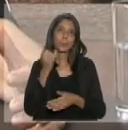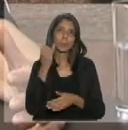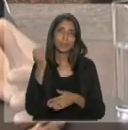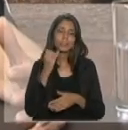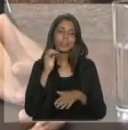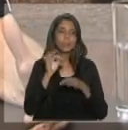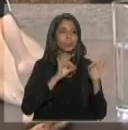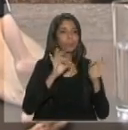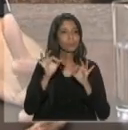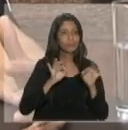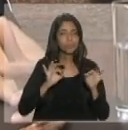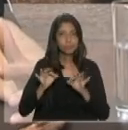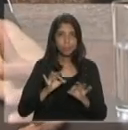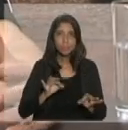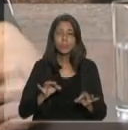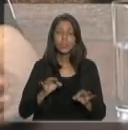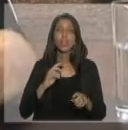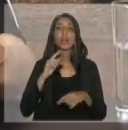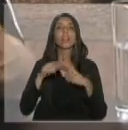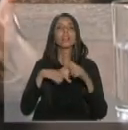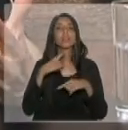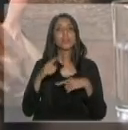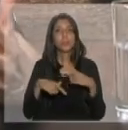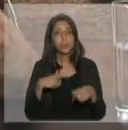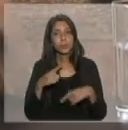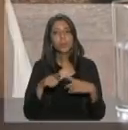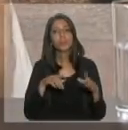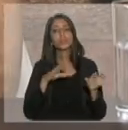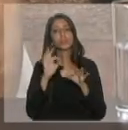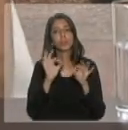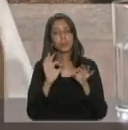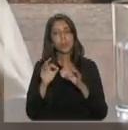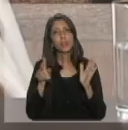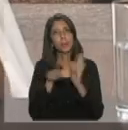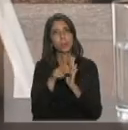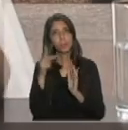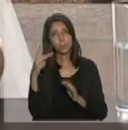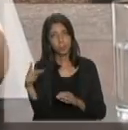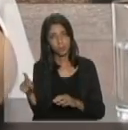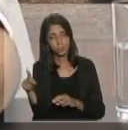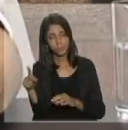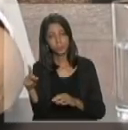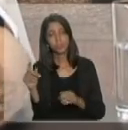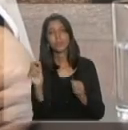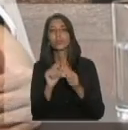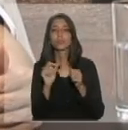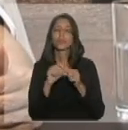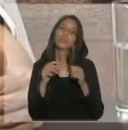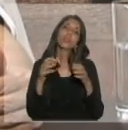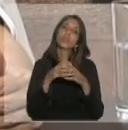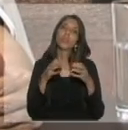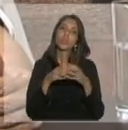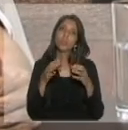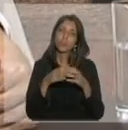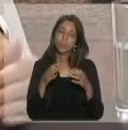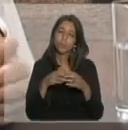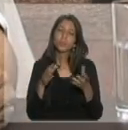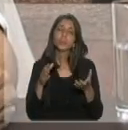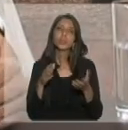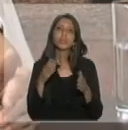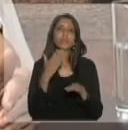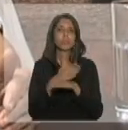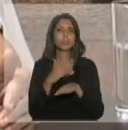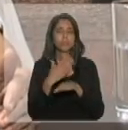as produções grandes clássicas para depois criar coisas próprias. E aí fiz uma companhia, fiz audições,